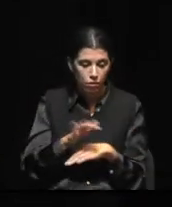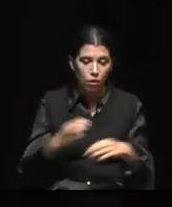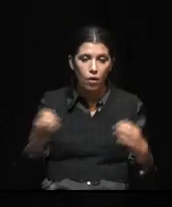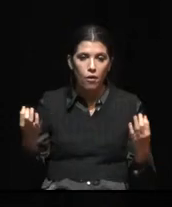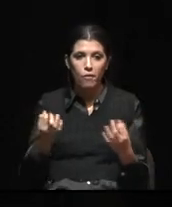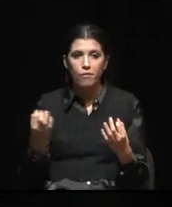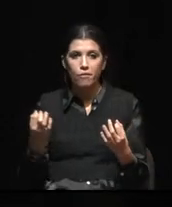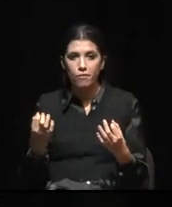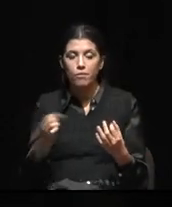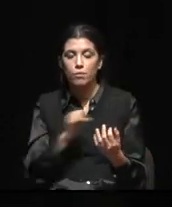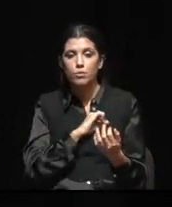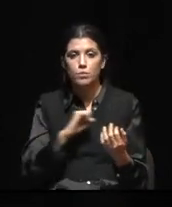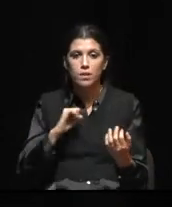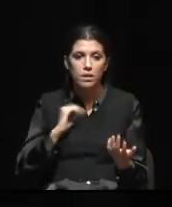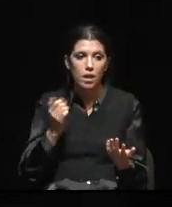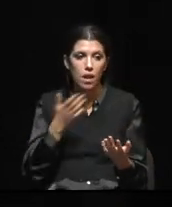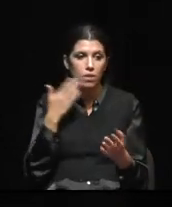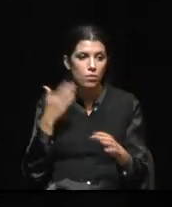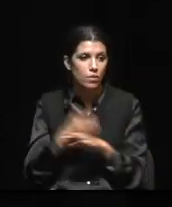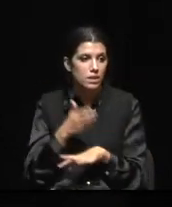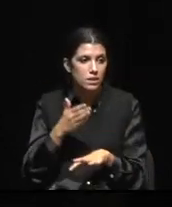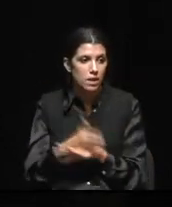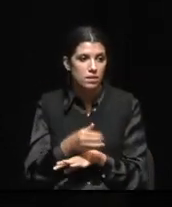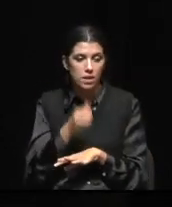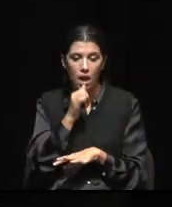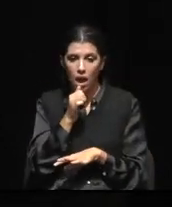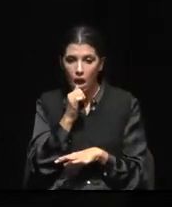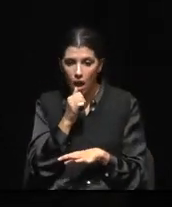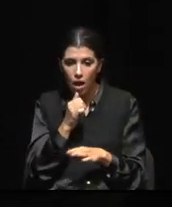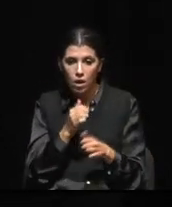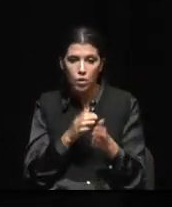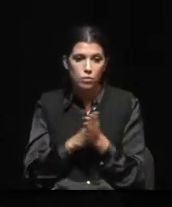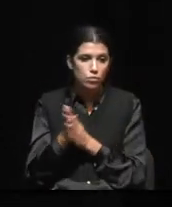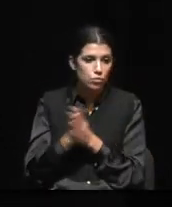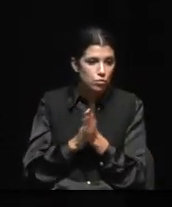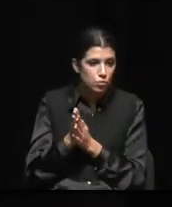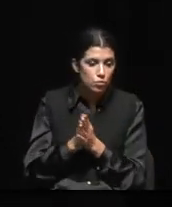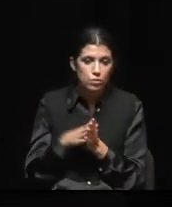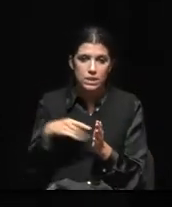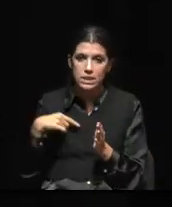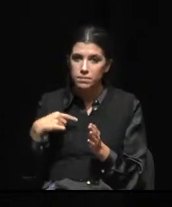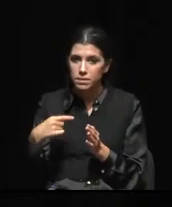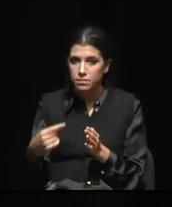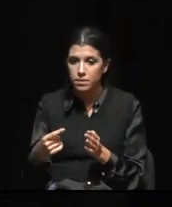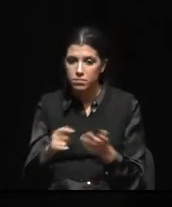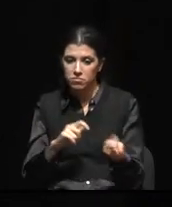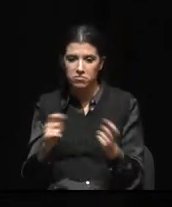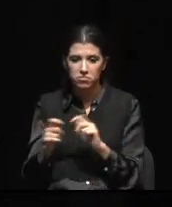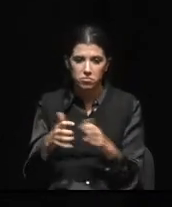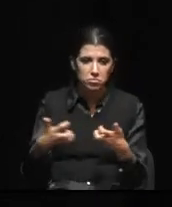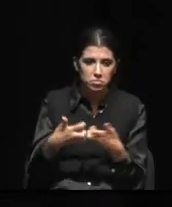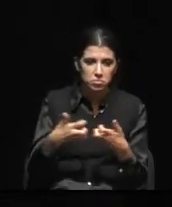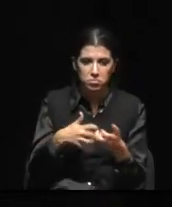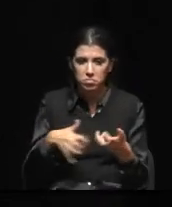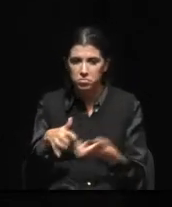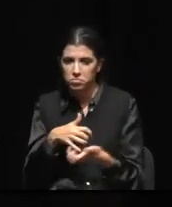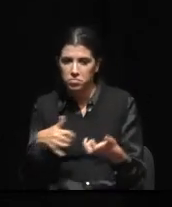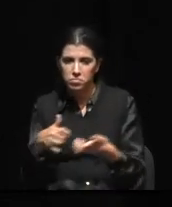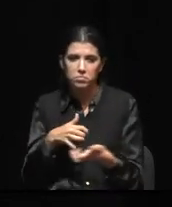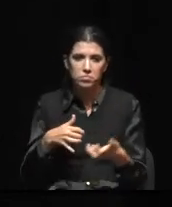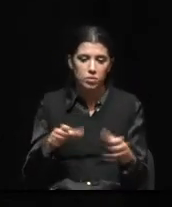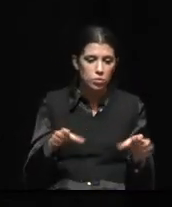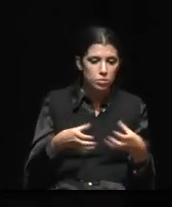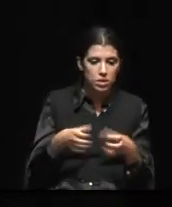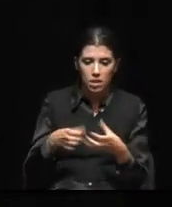facto que a propriedade o acesso e o uso da água T sido desde sempre objeto permanente de disputas entre comunidades